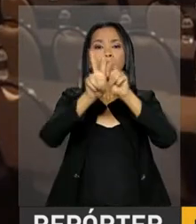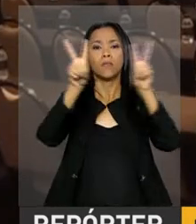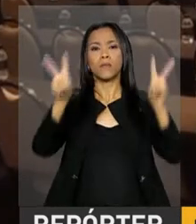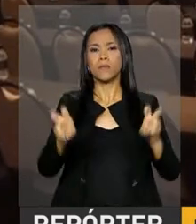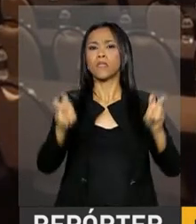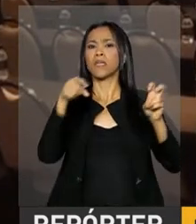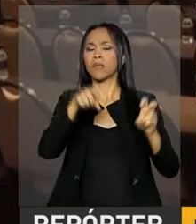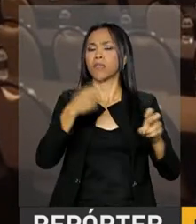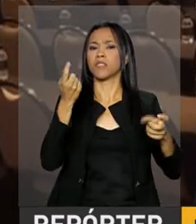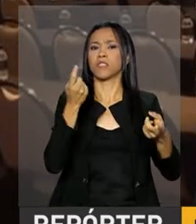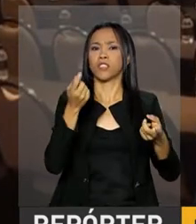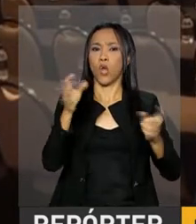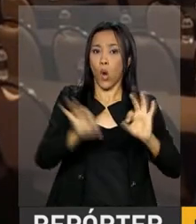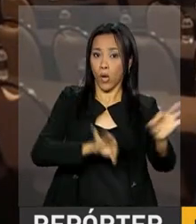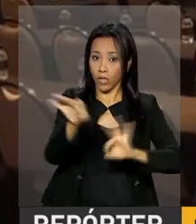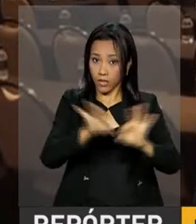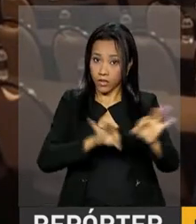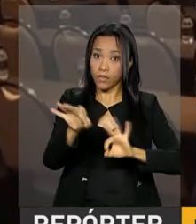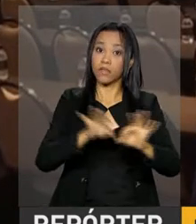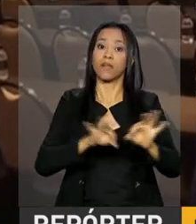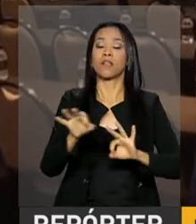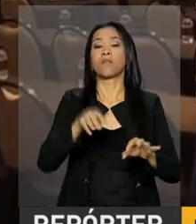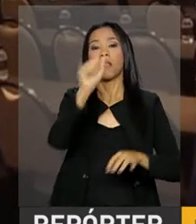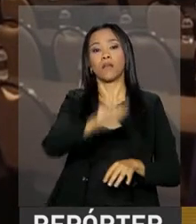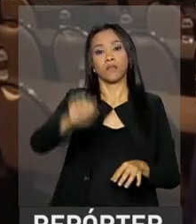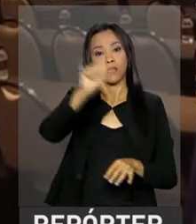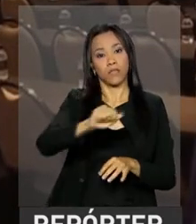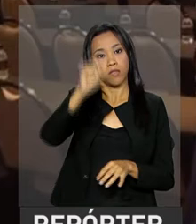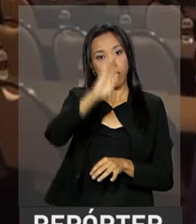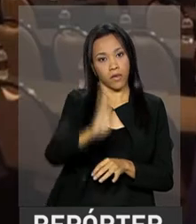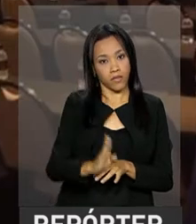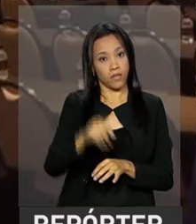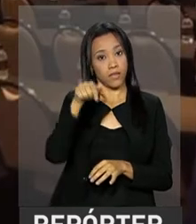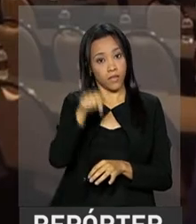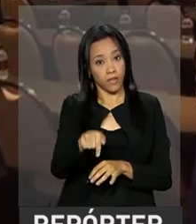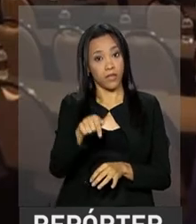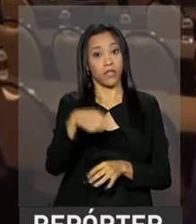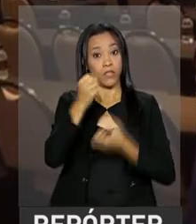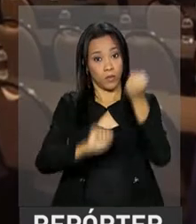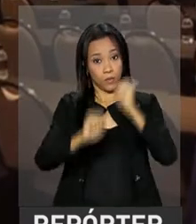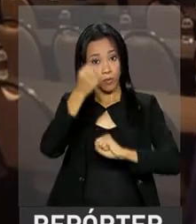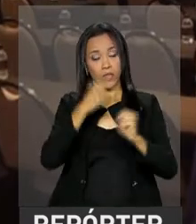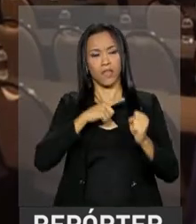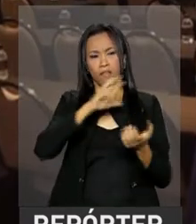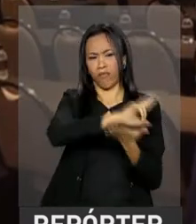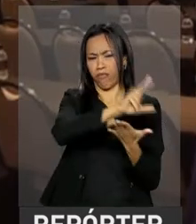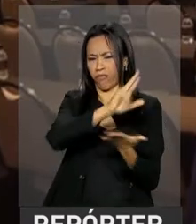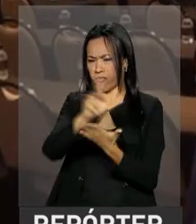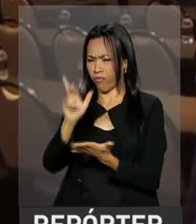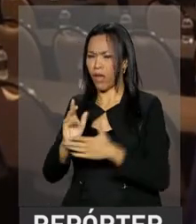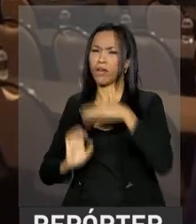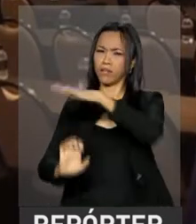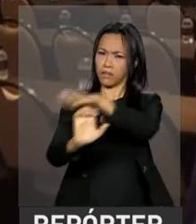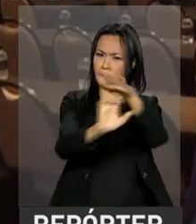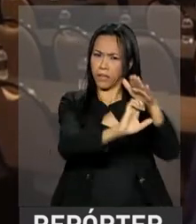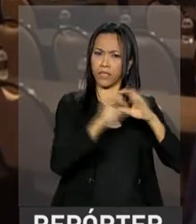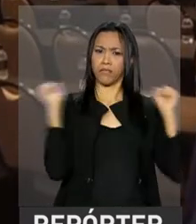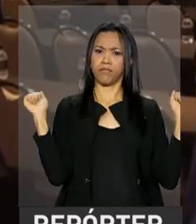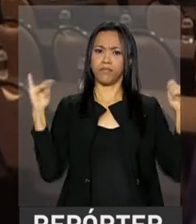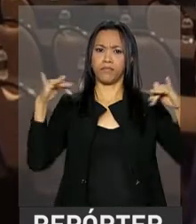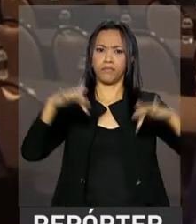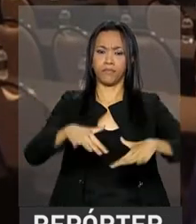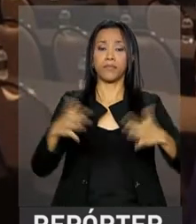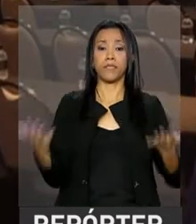infraestrutura organizado pela associação brasileira de infraestrutura e indústrias de base e reúne empresários investidores do setor os